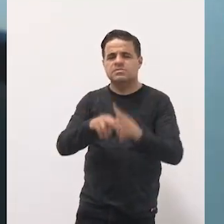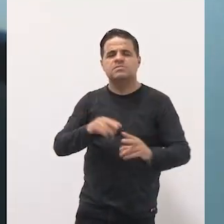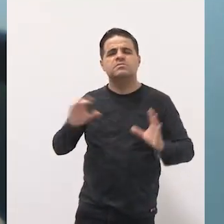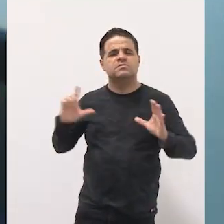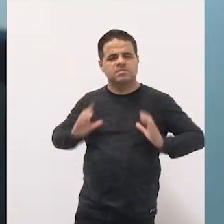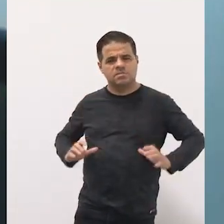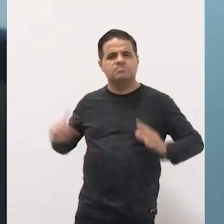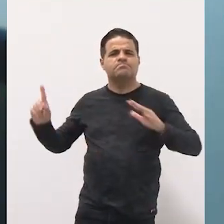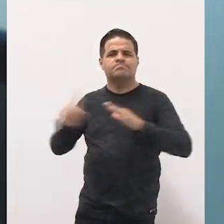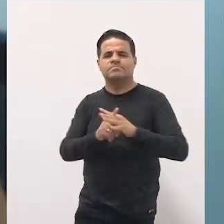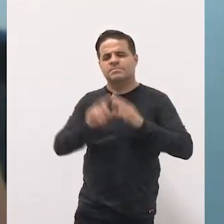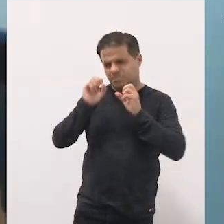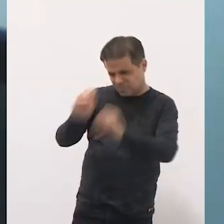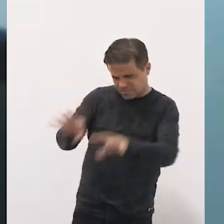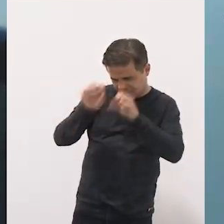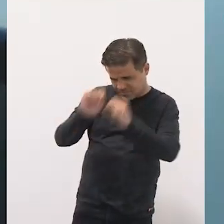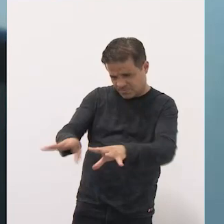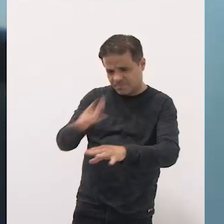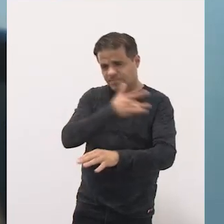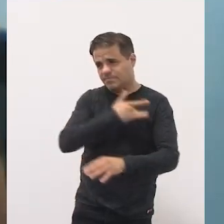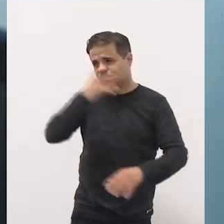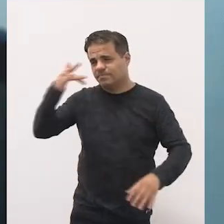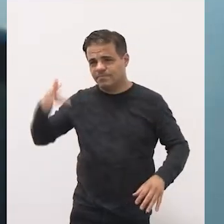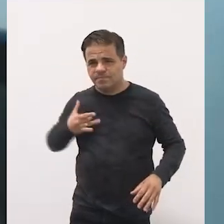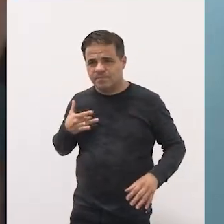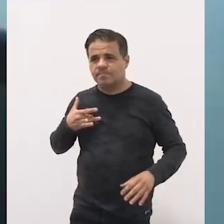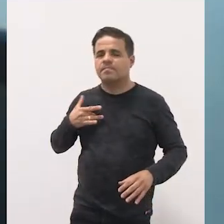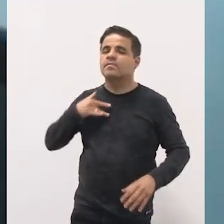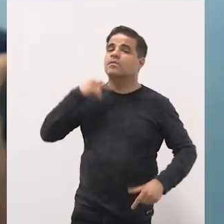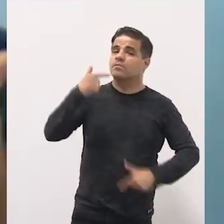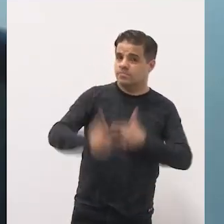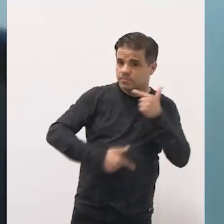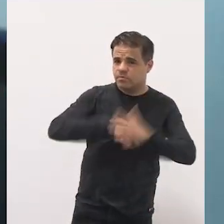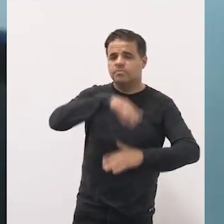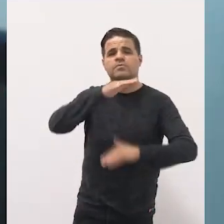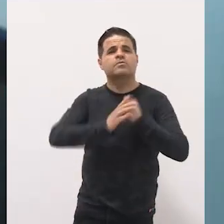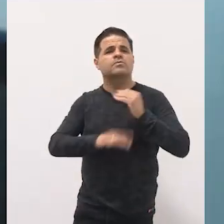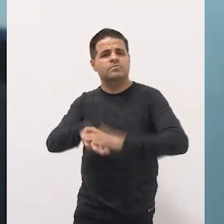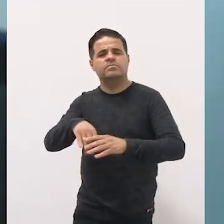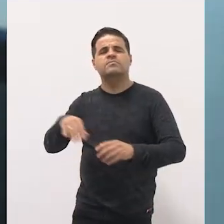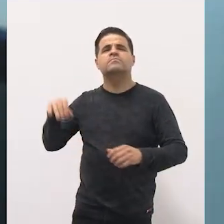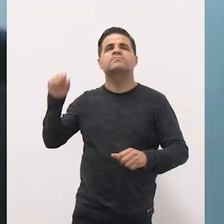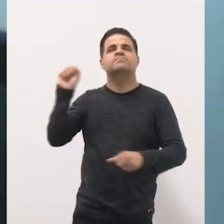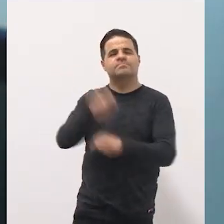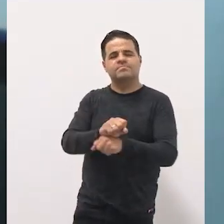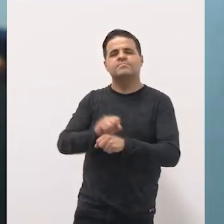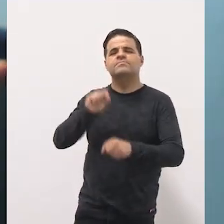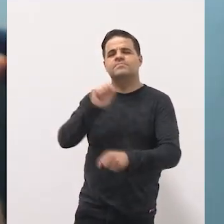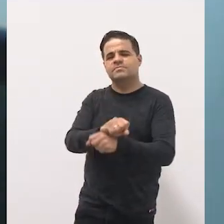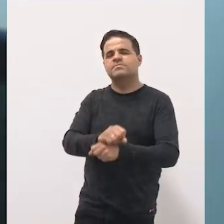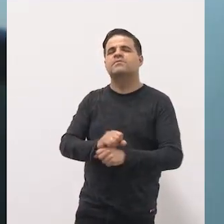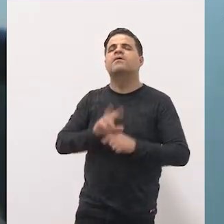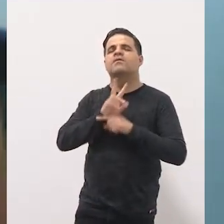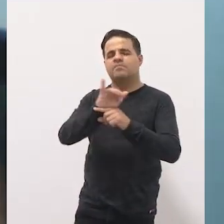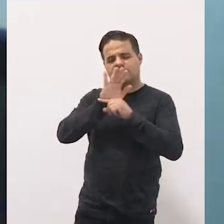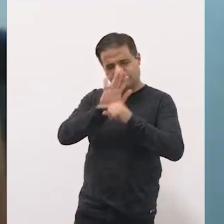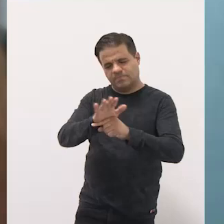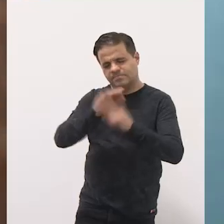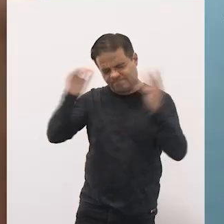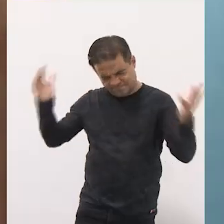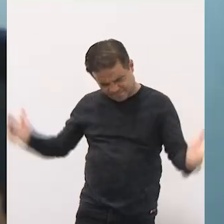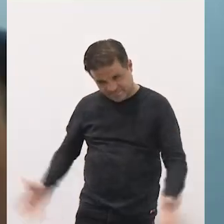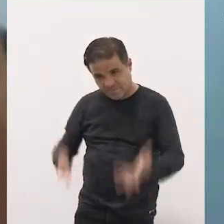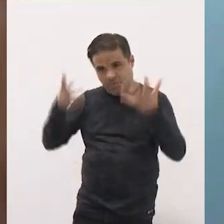cidadania, da educação, da saúde, dos serviços públicos integrados, vão fazer essa